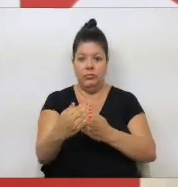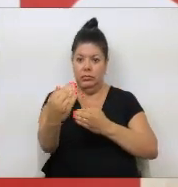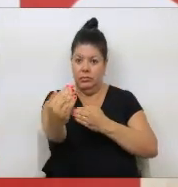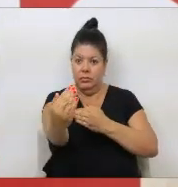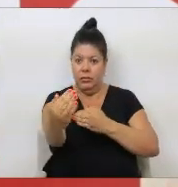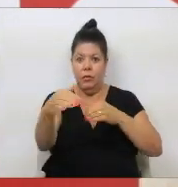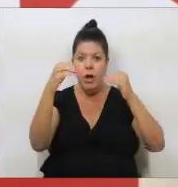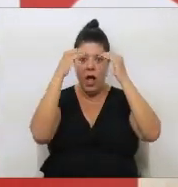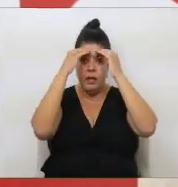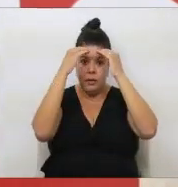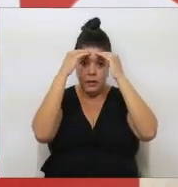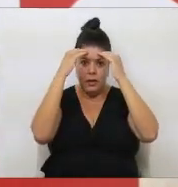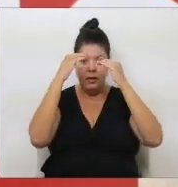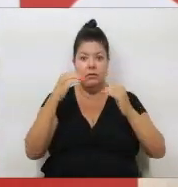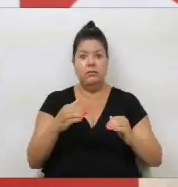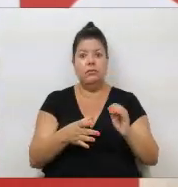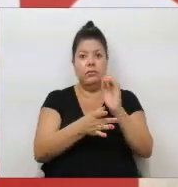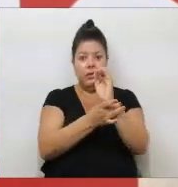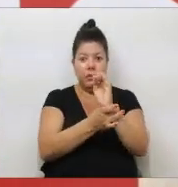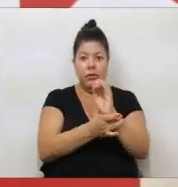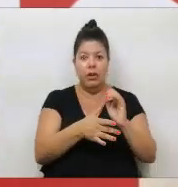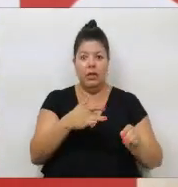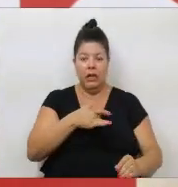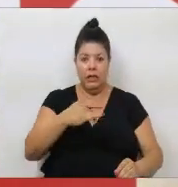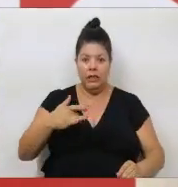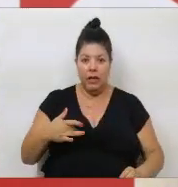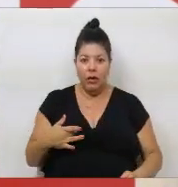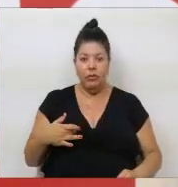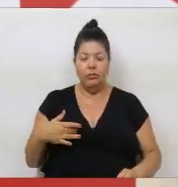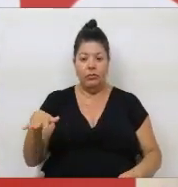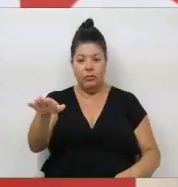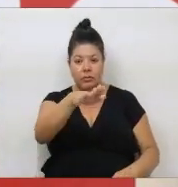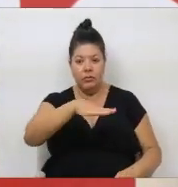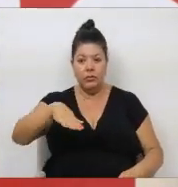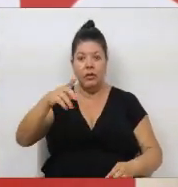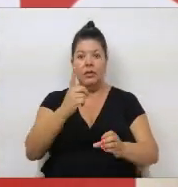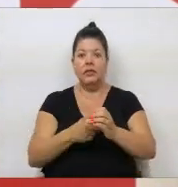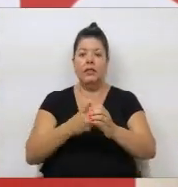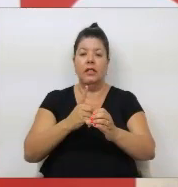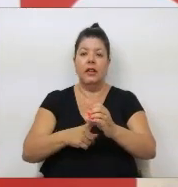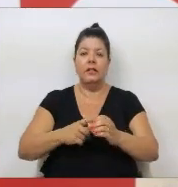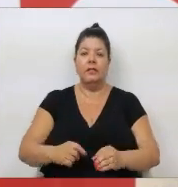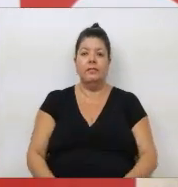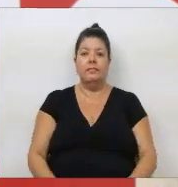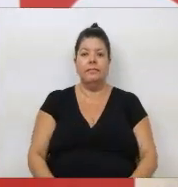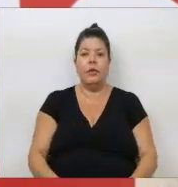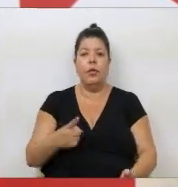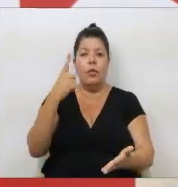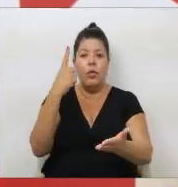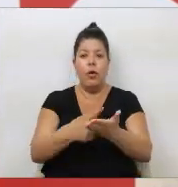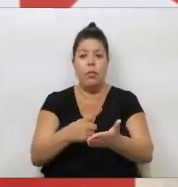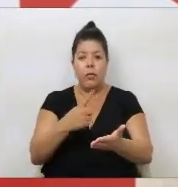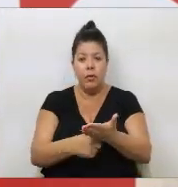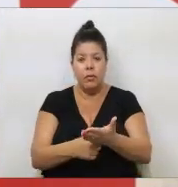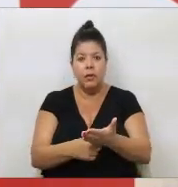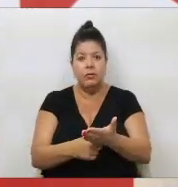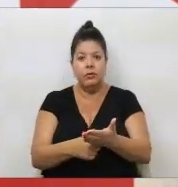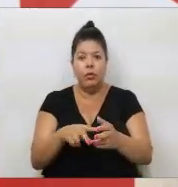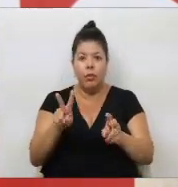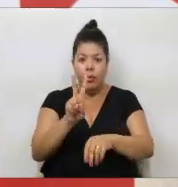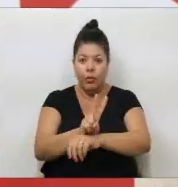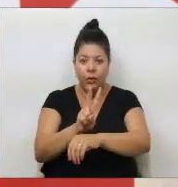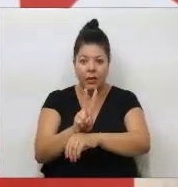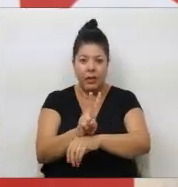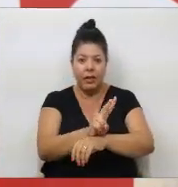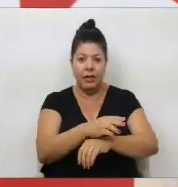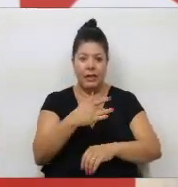preconizada aí pela ciência, pela saúde do nosso município. Já é um compromisso nosso com o cuidar da